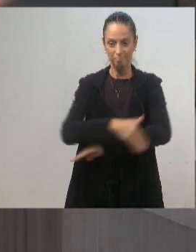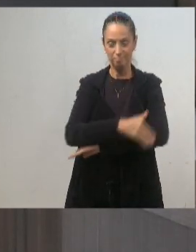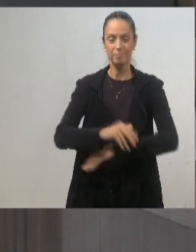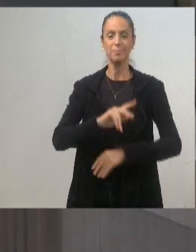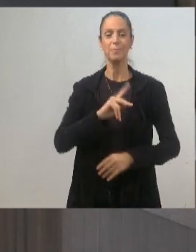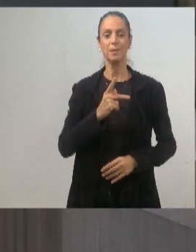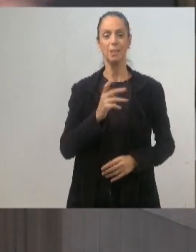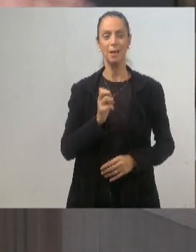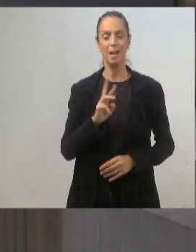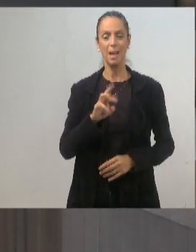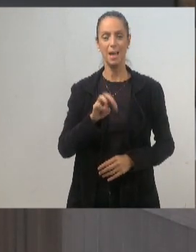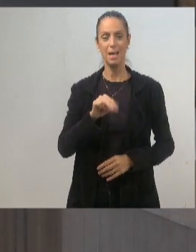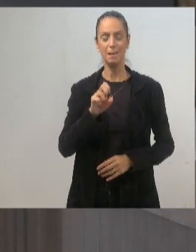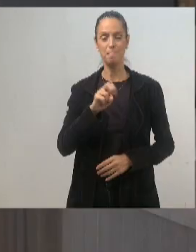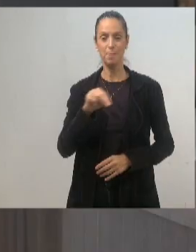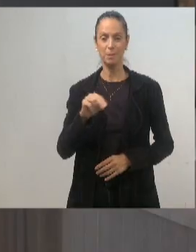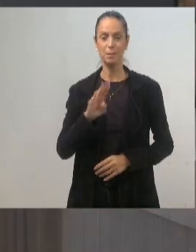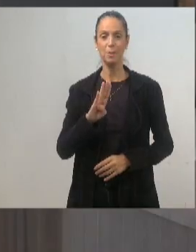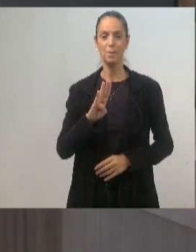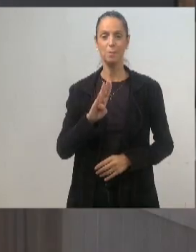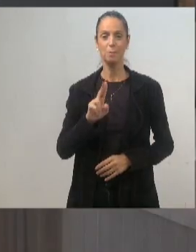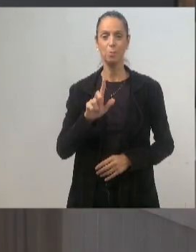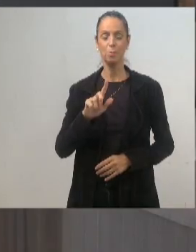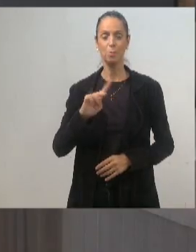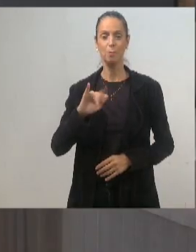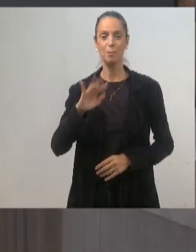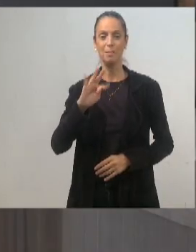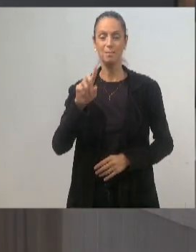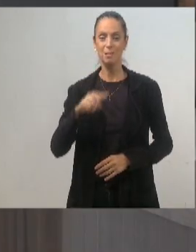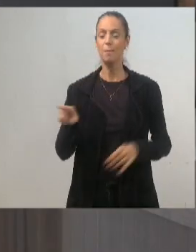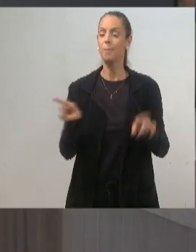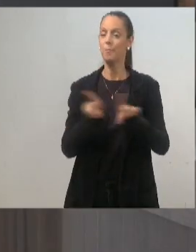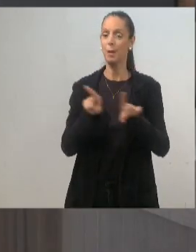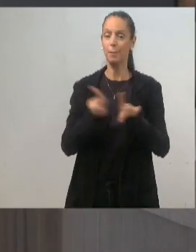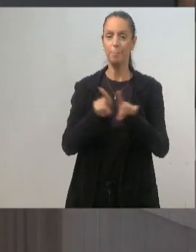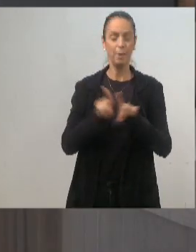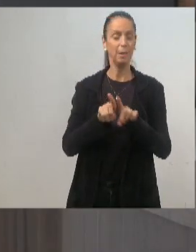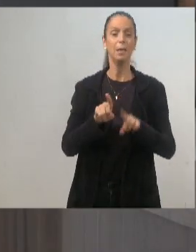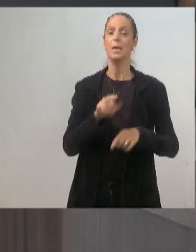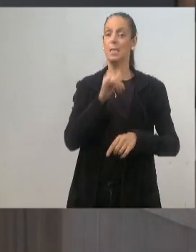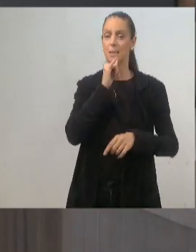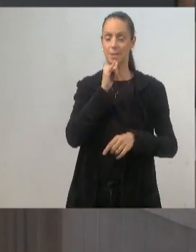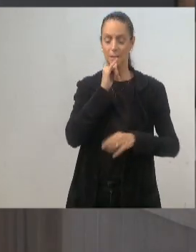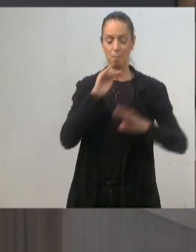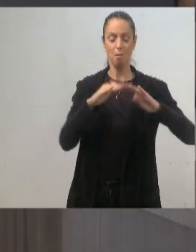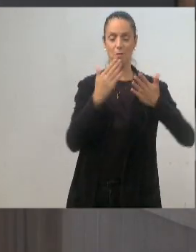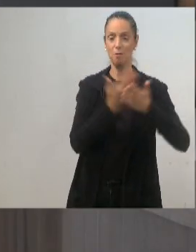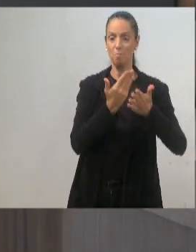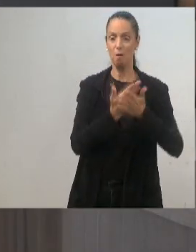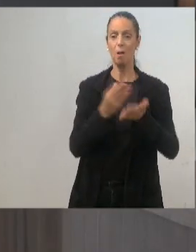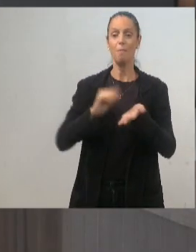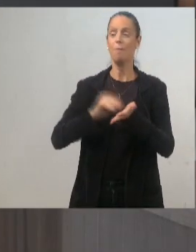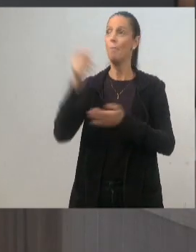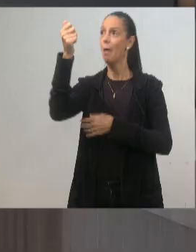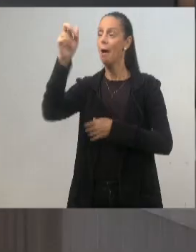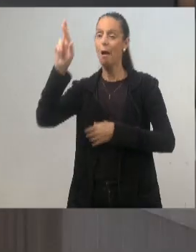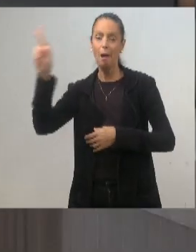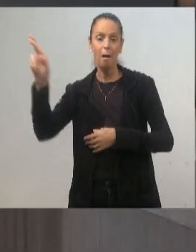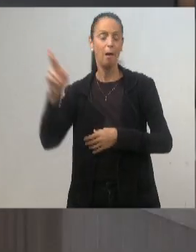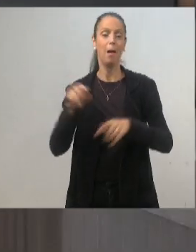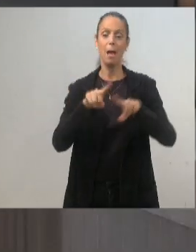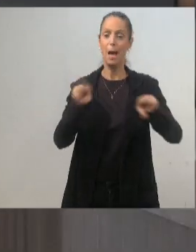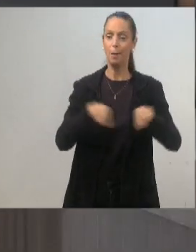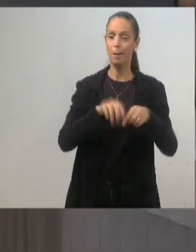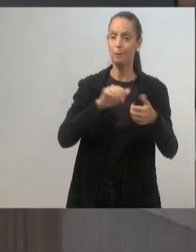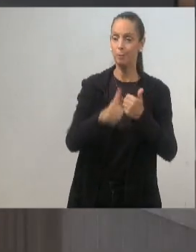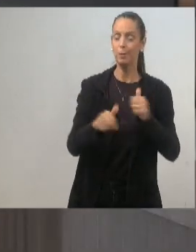pela metade, a quadra continua interditada, não tinha os ar-condicionados, que agora, a princípio, foram instalados depois de tanta cobrança, e assim várias outras